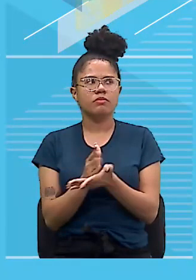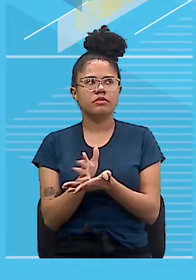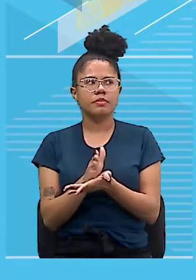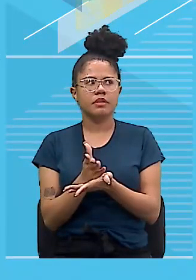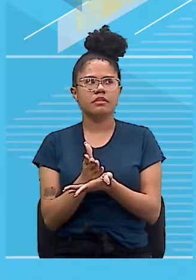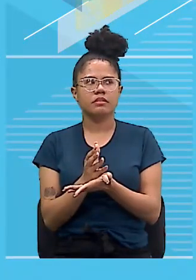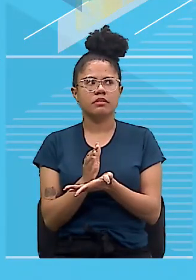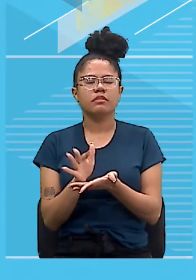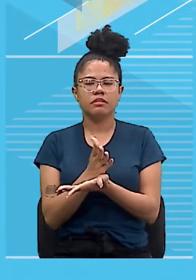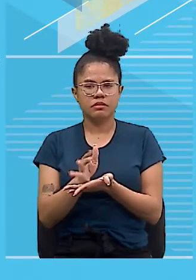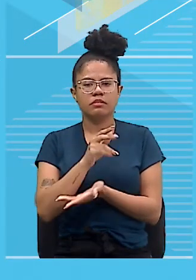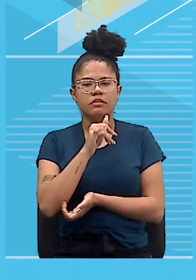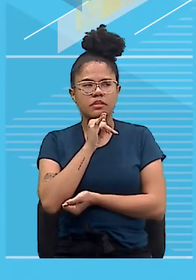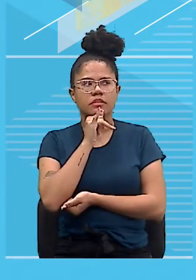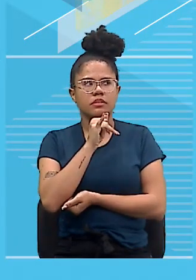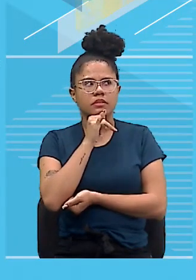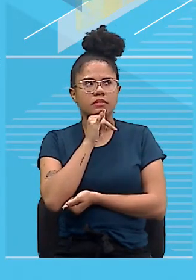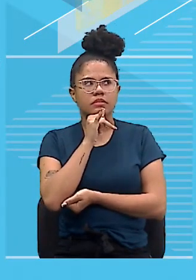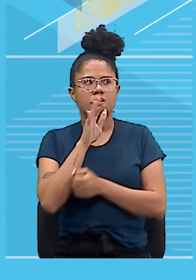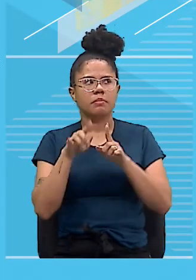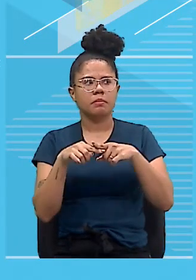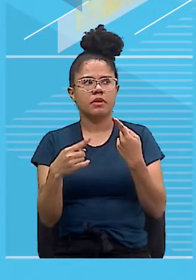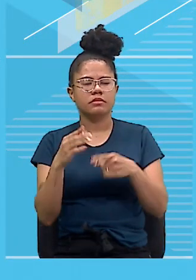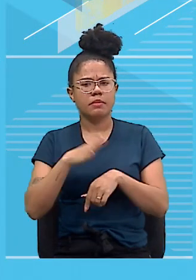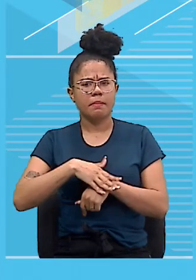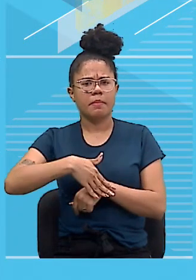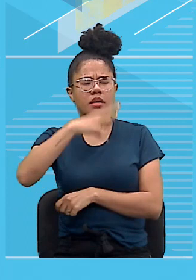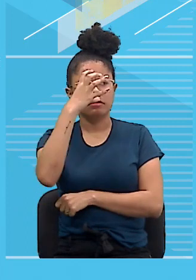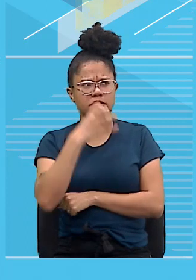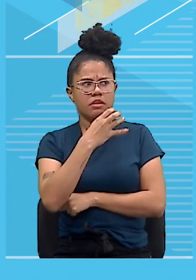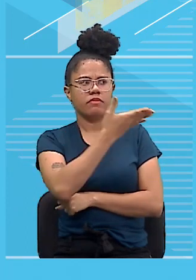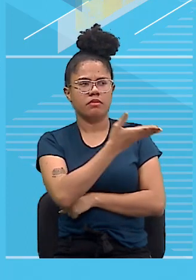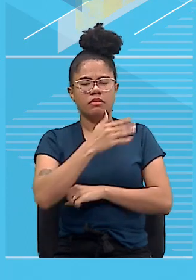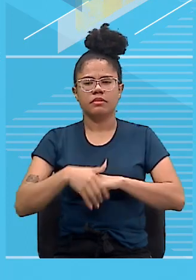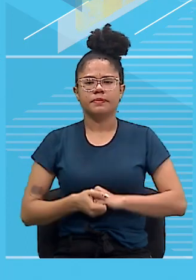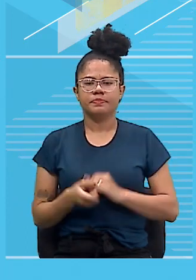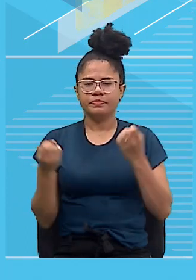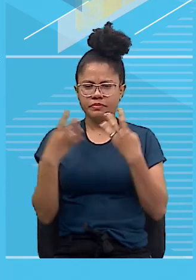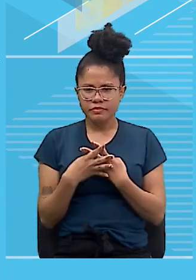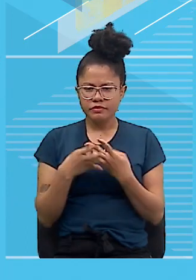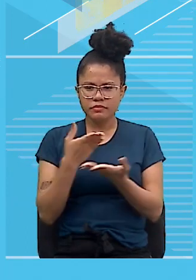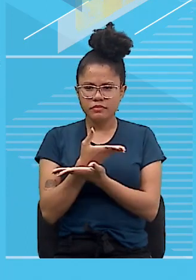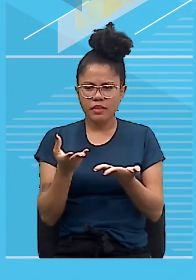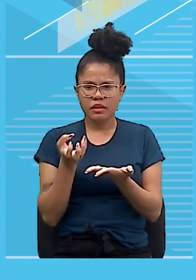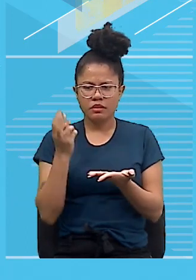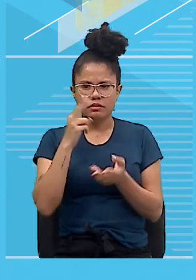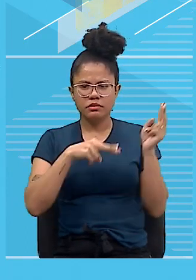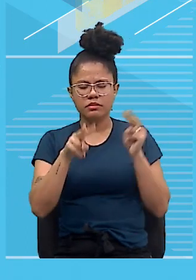alguns casos sim mas muito radical foi o que aconteceu com esse slide aí não é Turma de